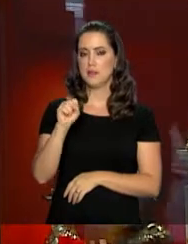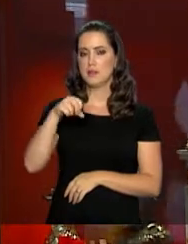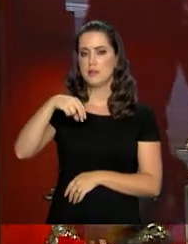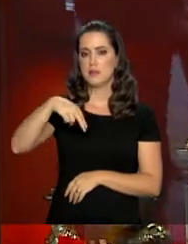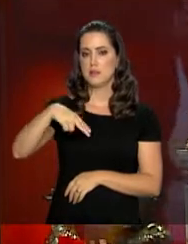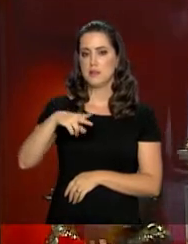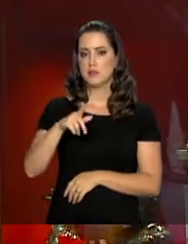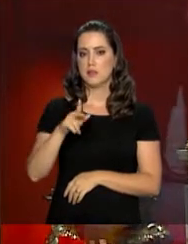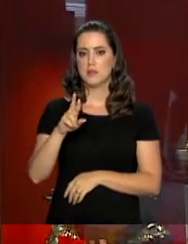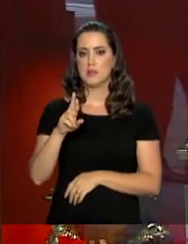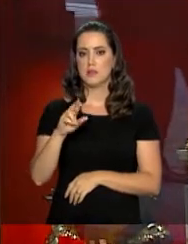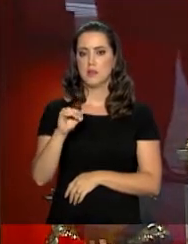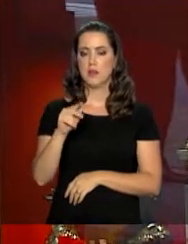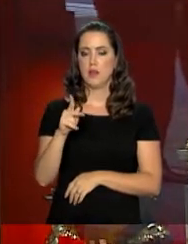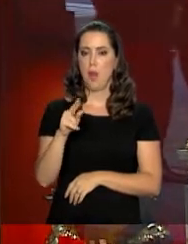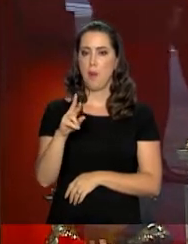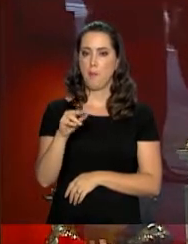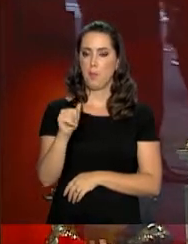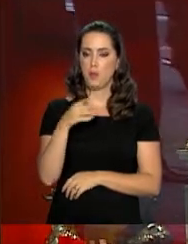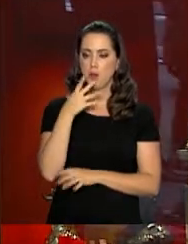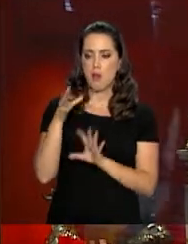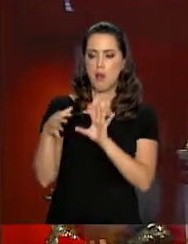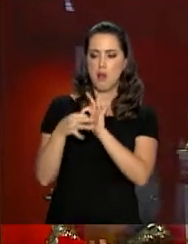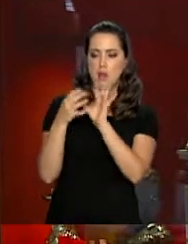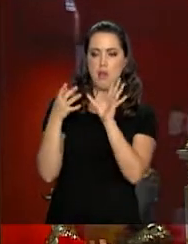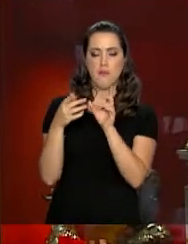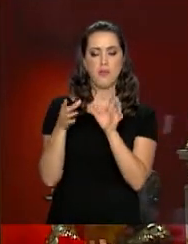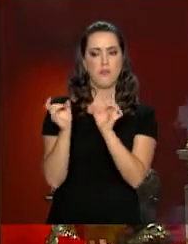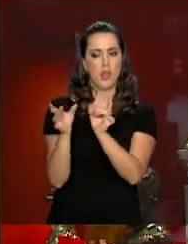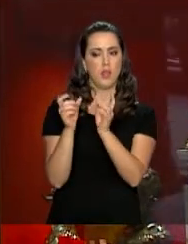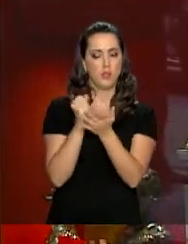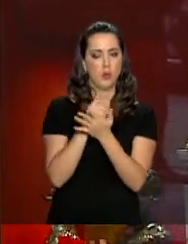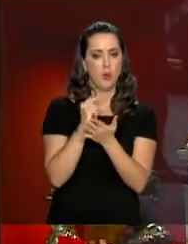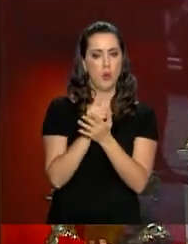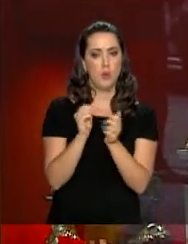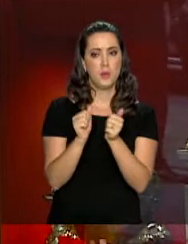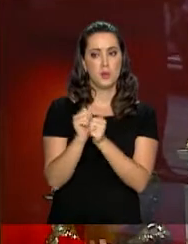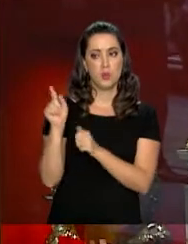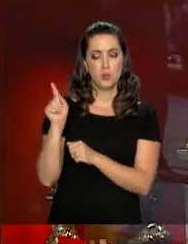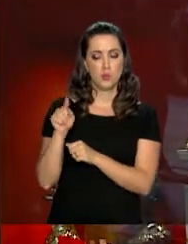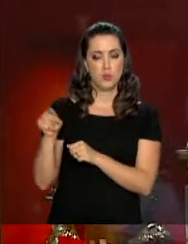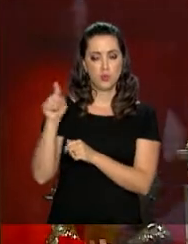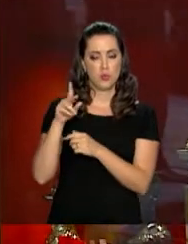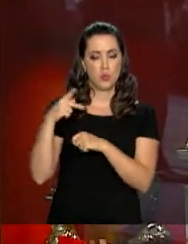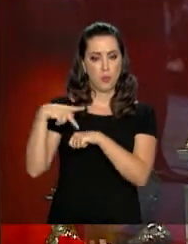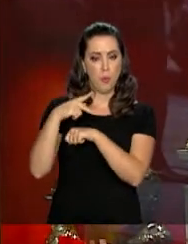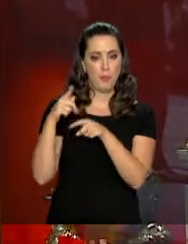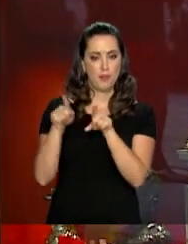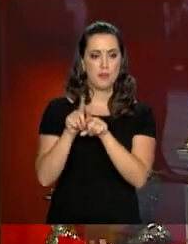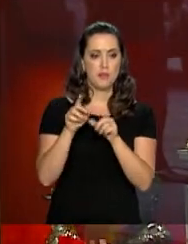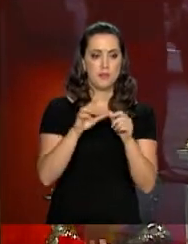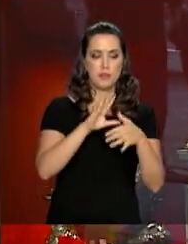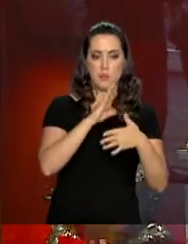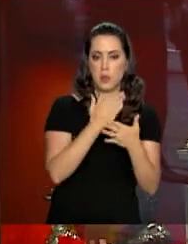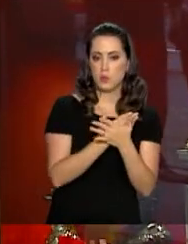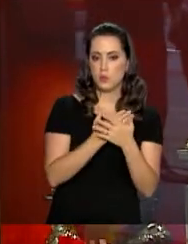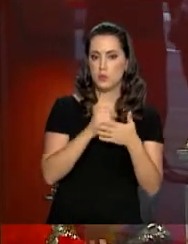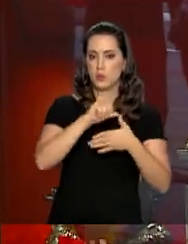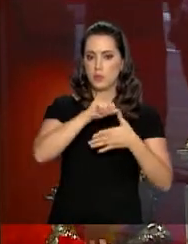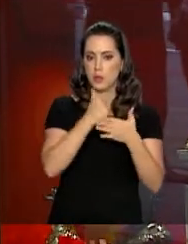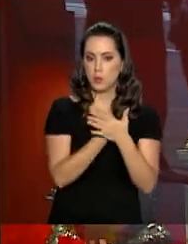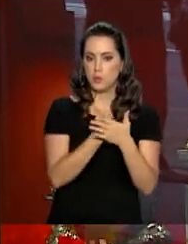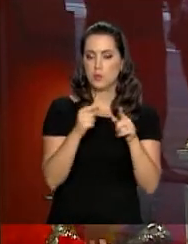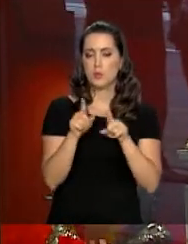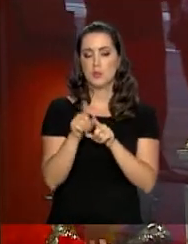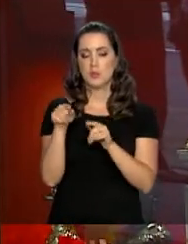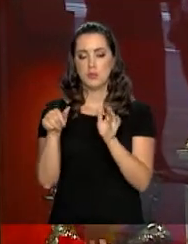um acordo de livre comércio entre Singapura e o Mercosul, e também deve aproveitar e deve ter agenda